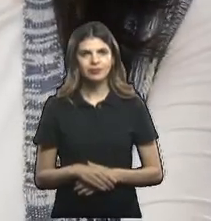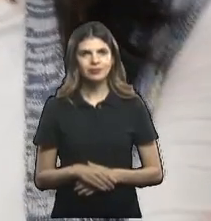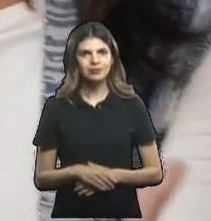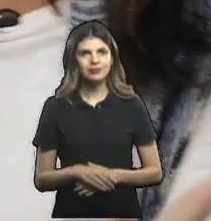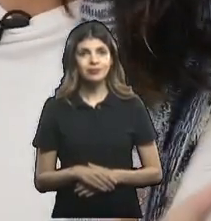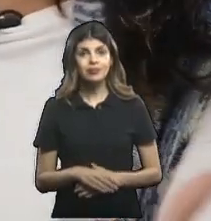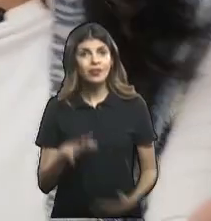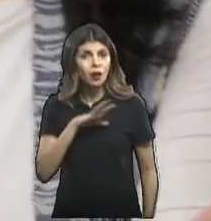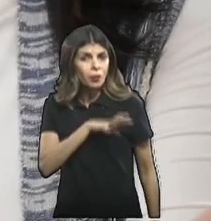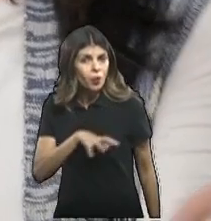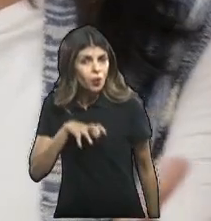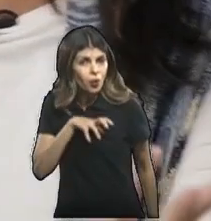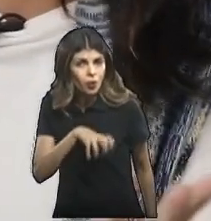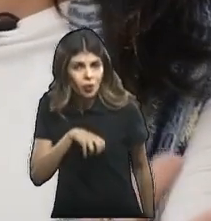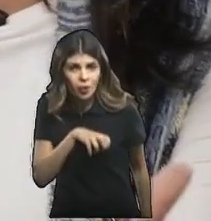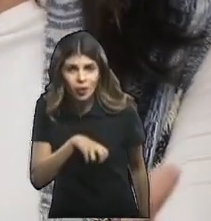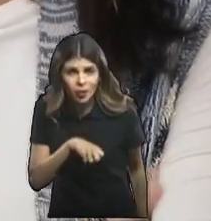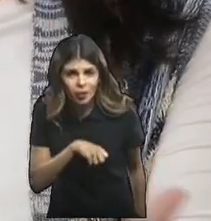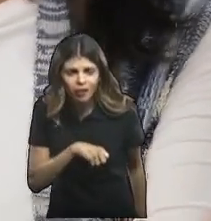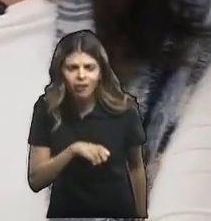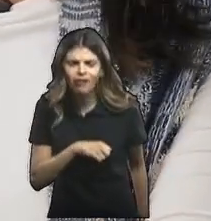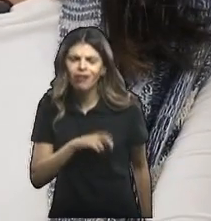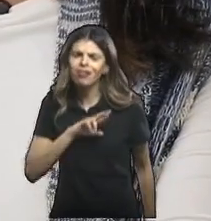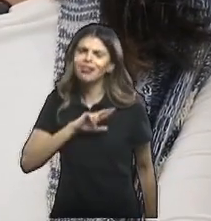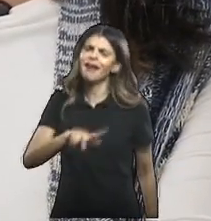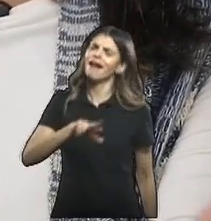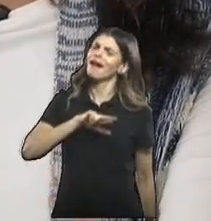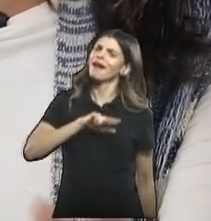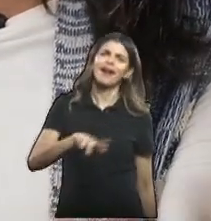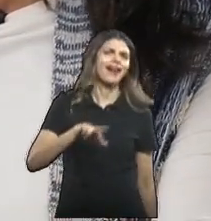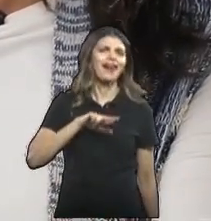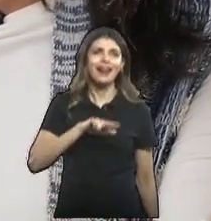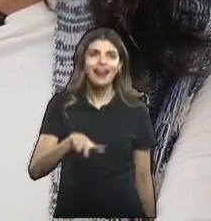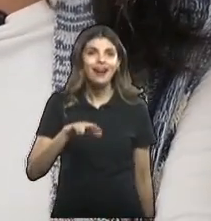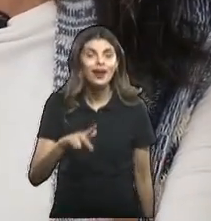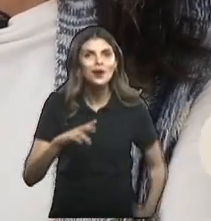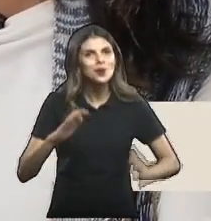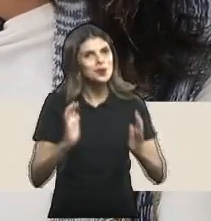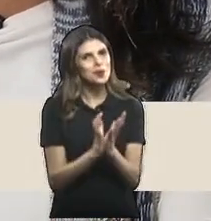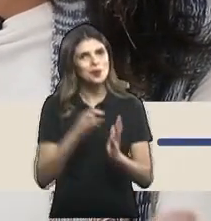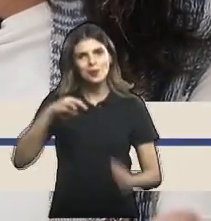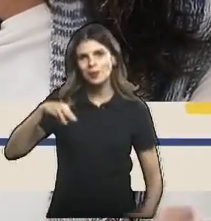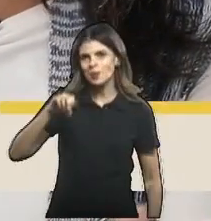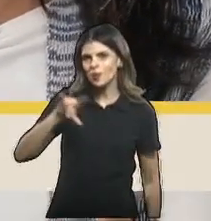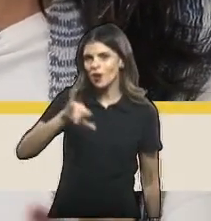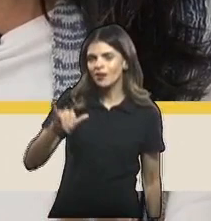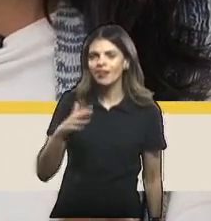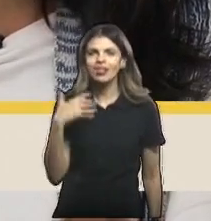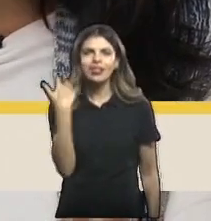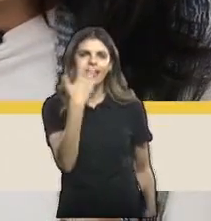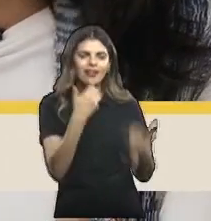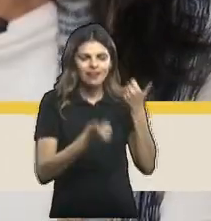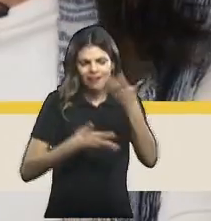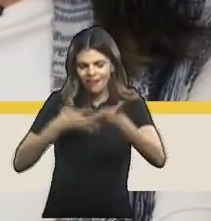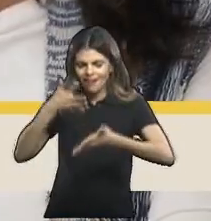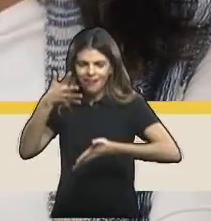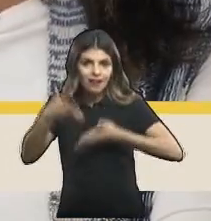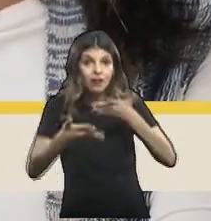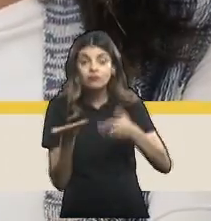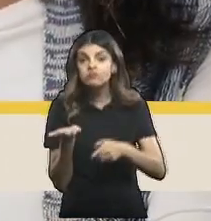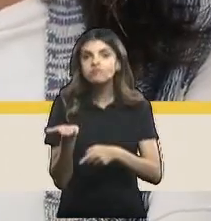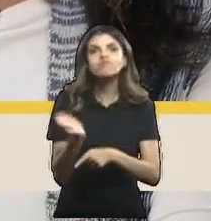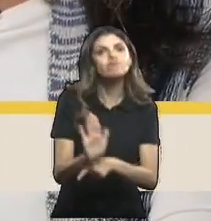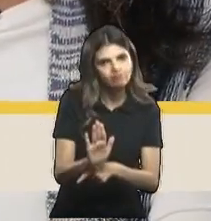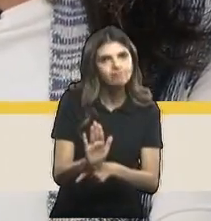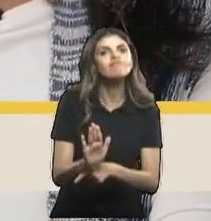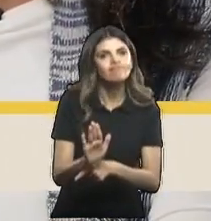Não era amor. Olha aí o Molejão colocando todo mundo para cantar, dançar e ajudar. Isso